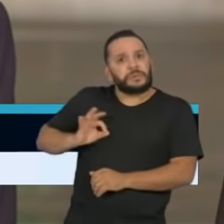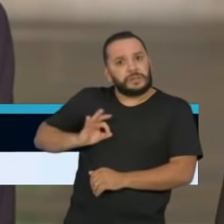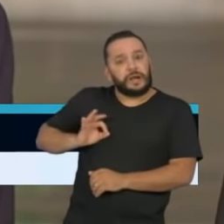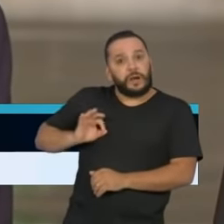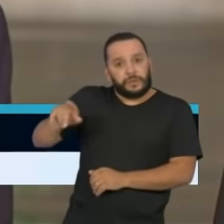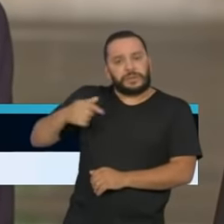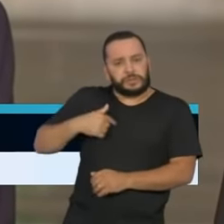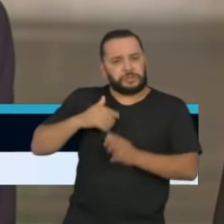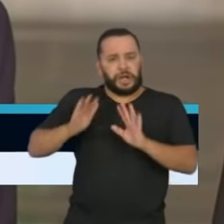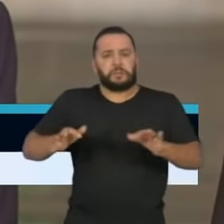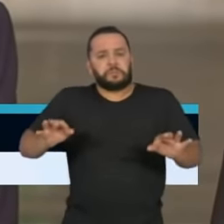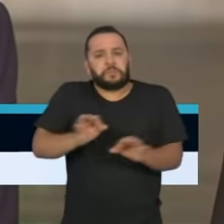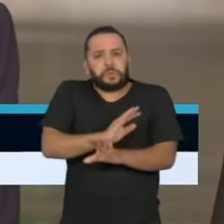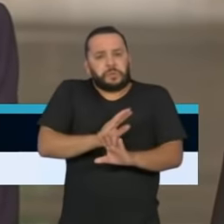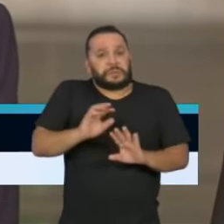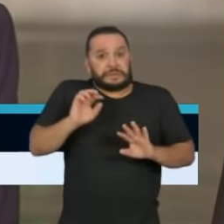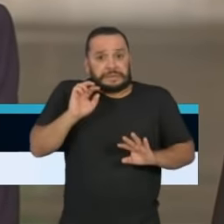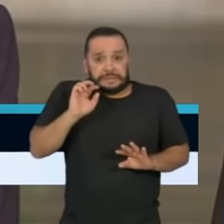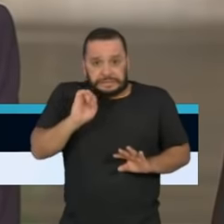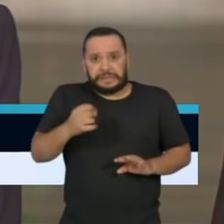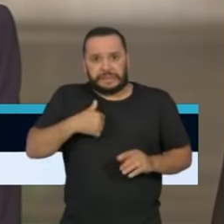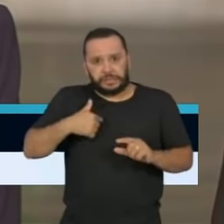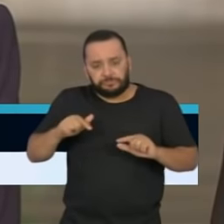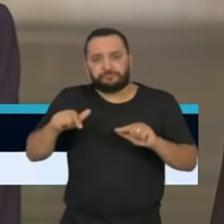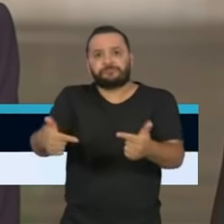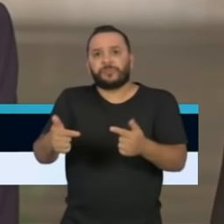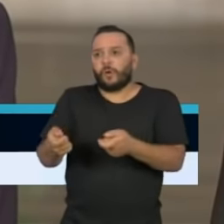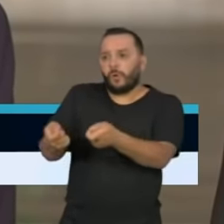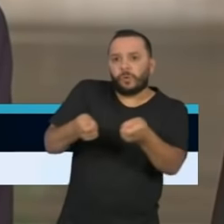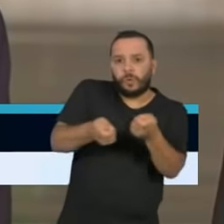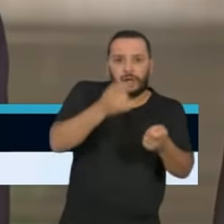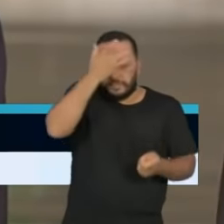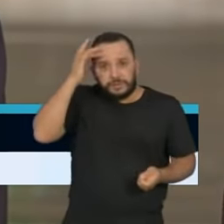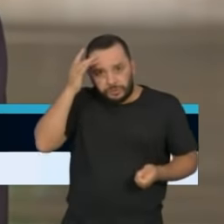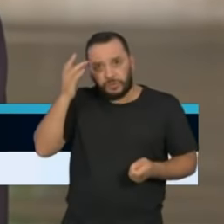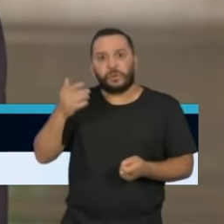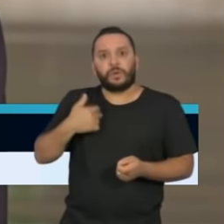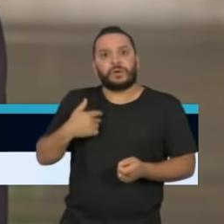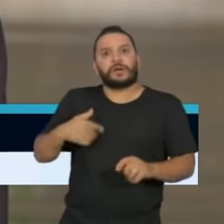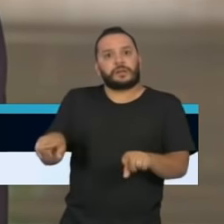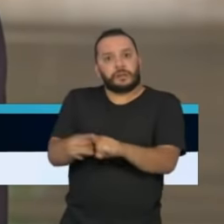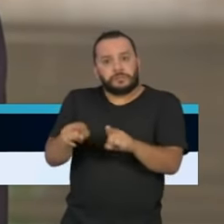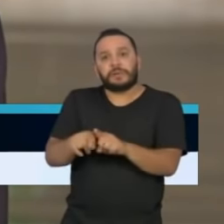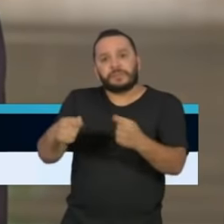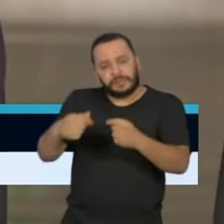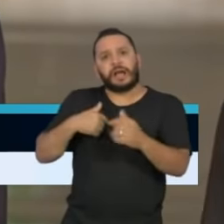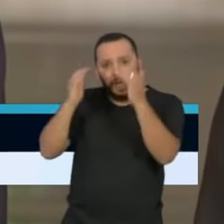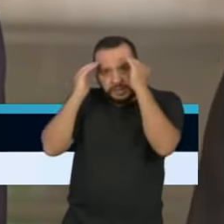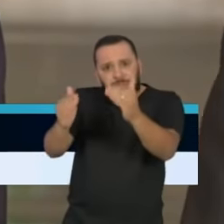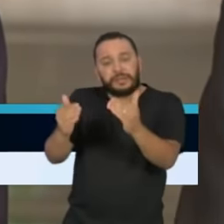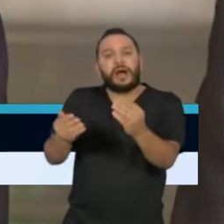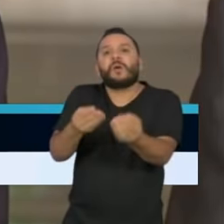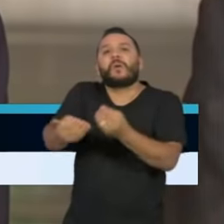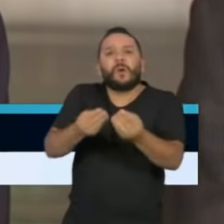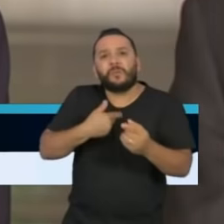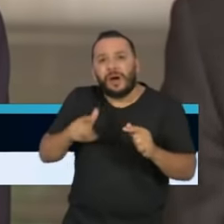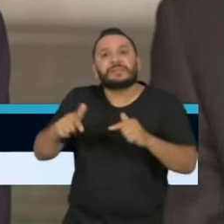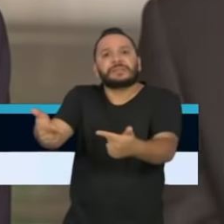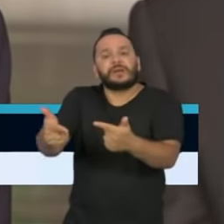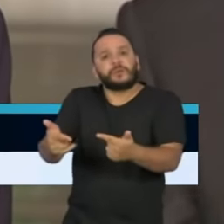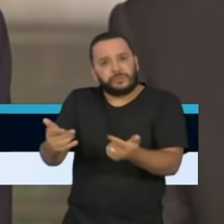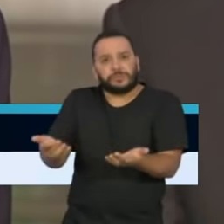Eles se dizem preparados caso tenha que ter alguma medida de contingência de pessoas que não saiam, que não respeitem o isolamento. Eu queria saber como a segurança